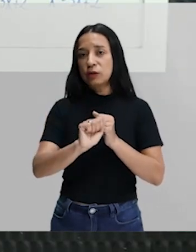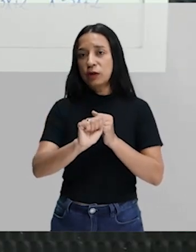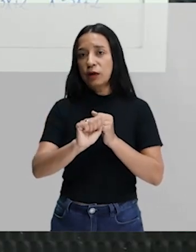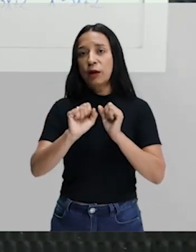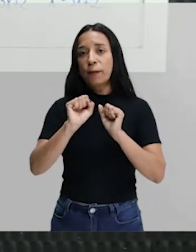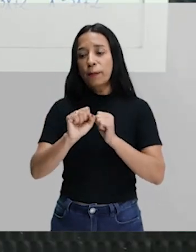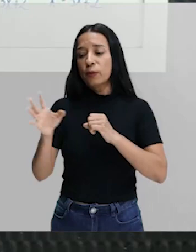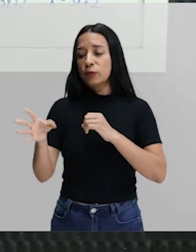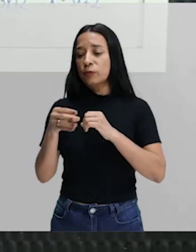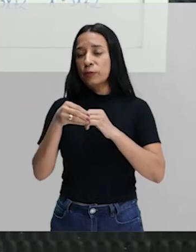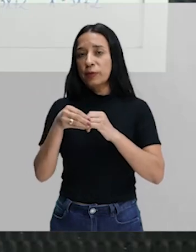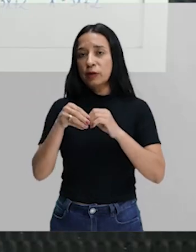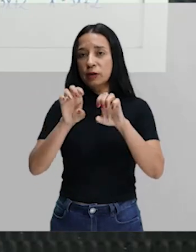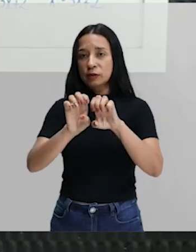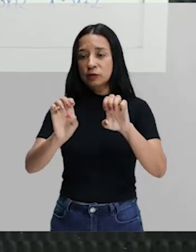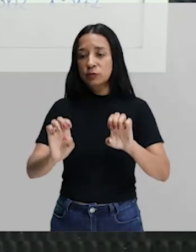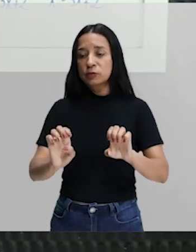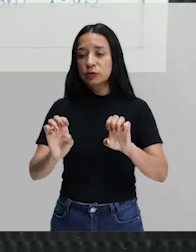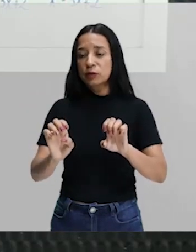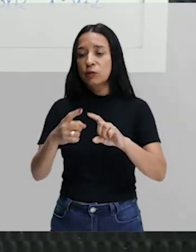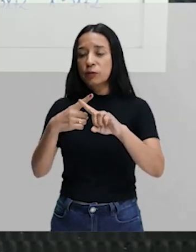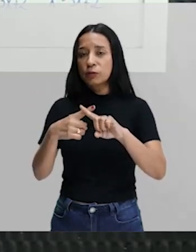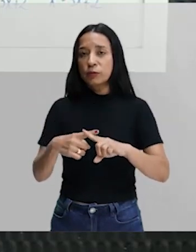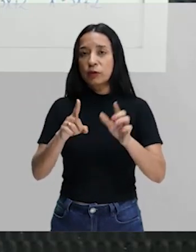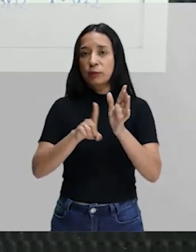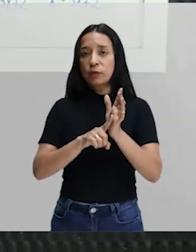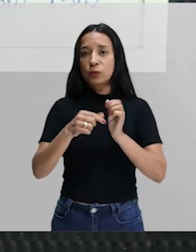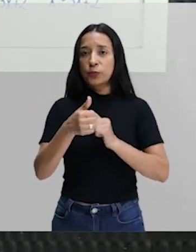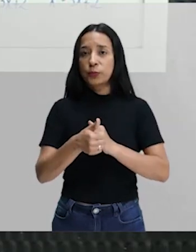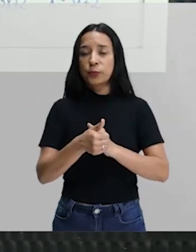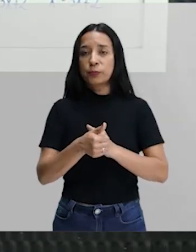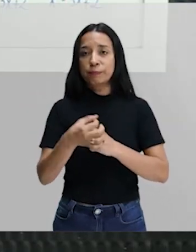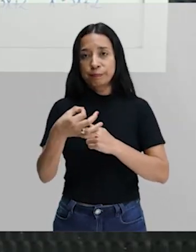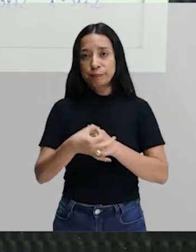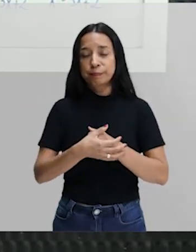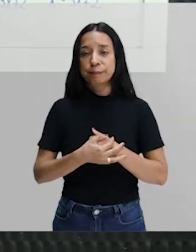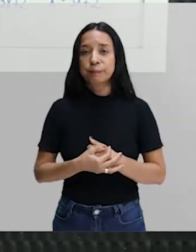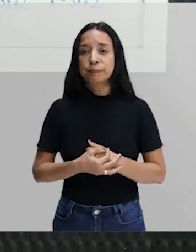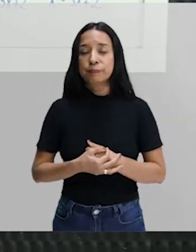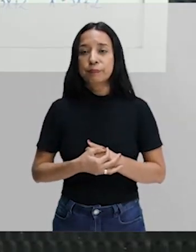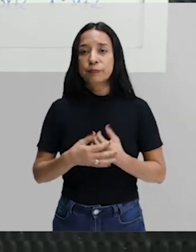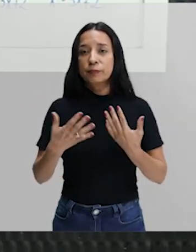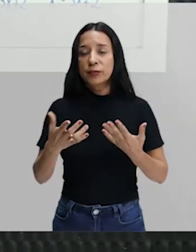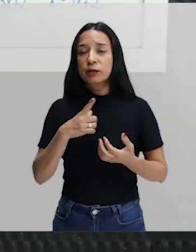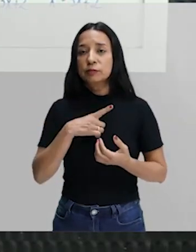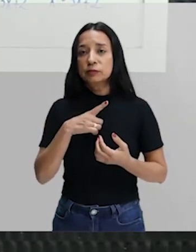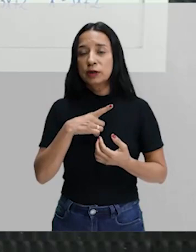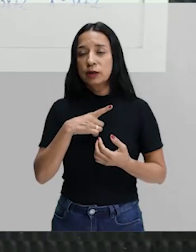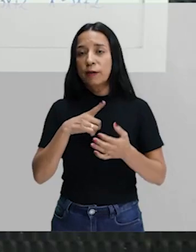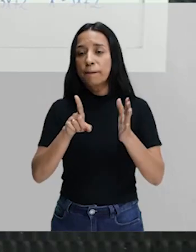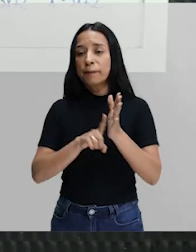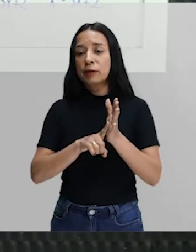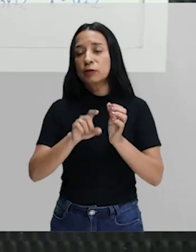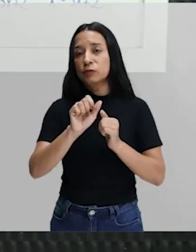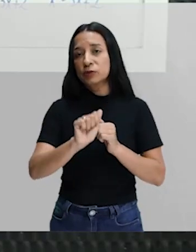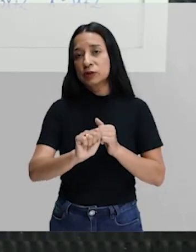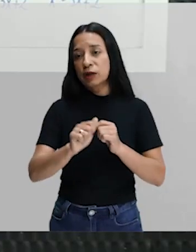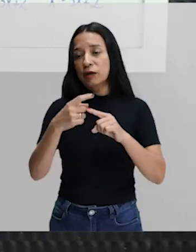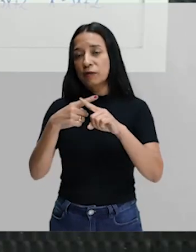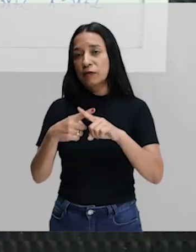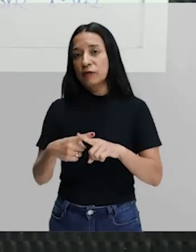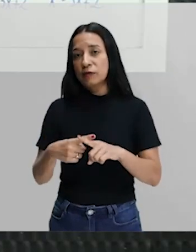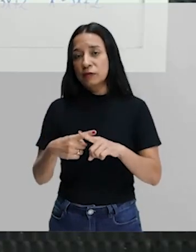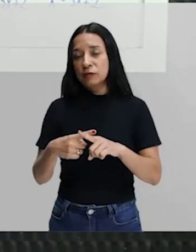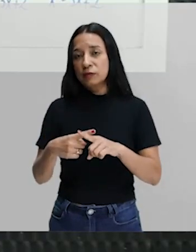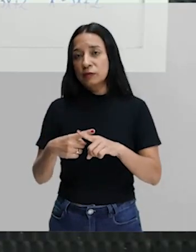pegar essa expressão aqui, ó, e multiplicar por menos 1. Certo? E aí você tem menos A multiplicado por